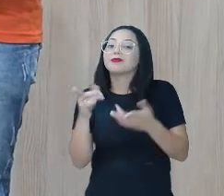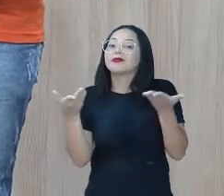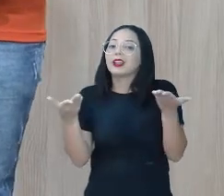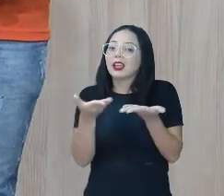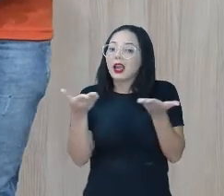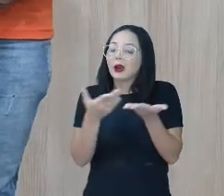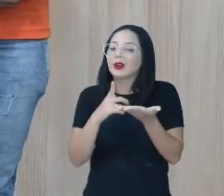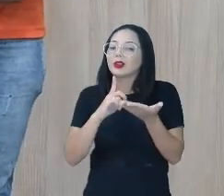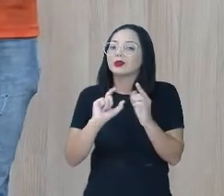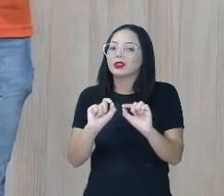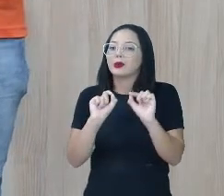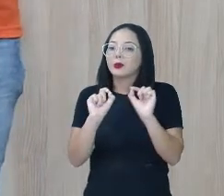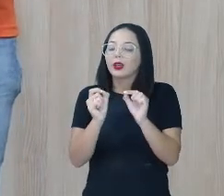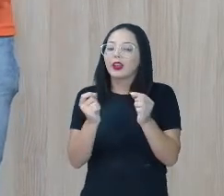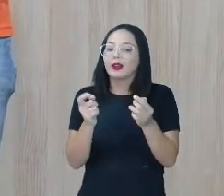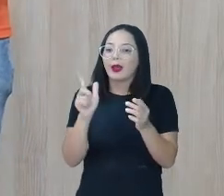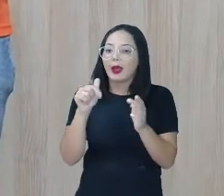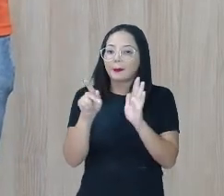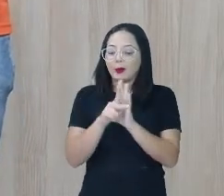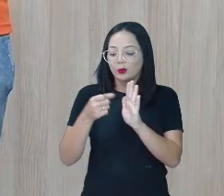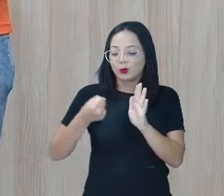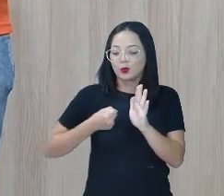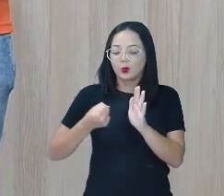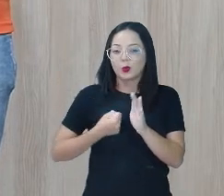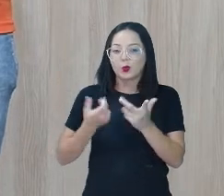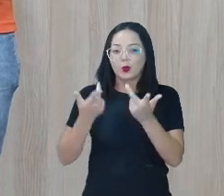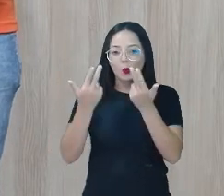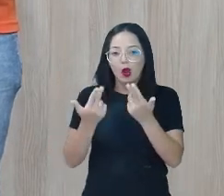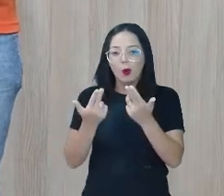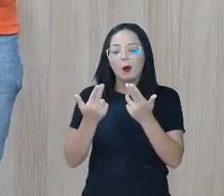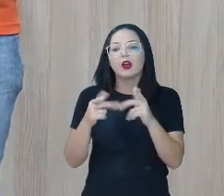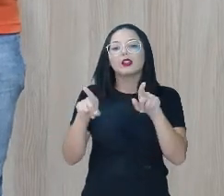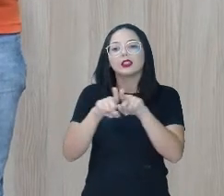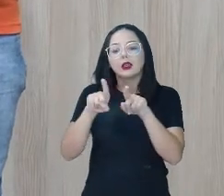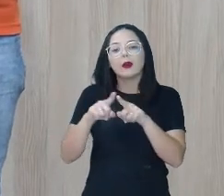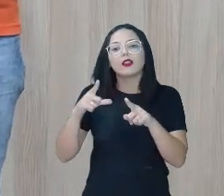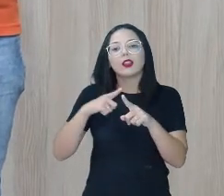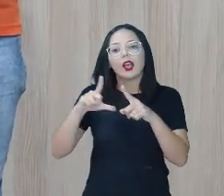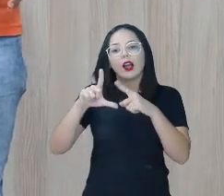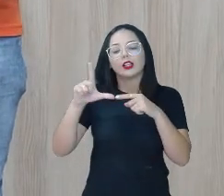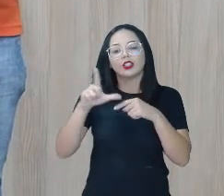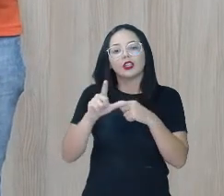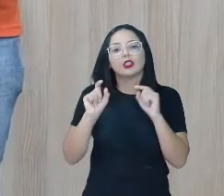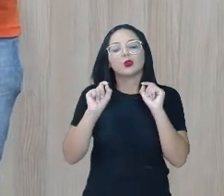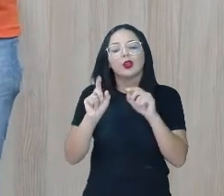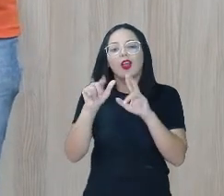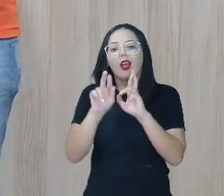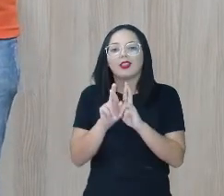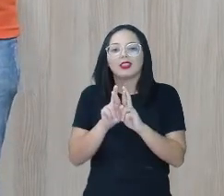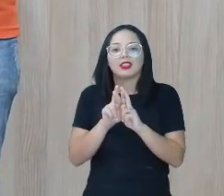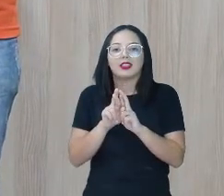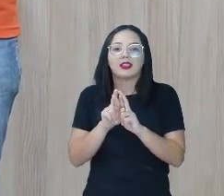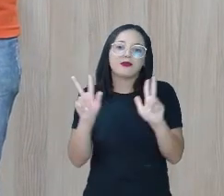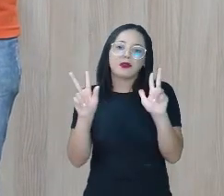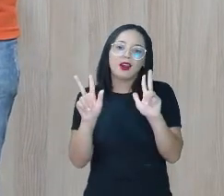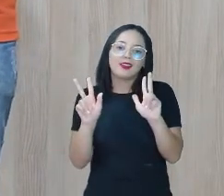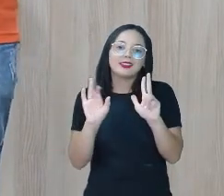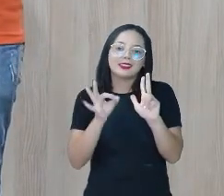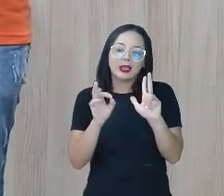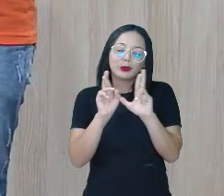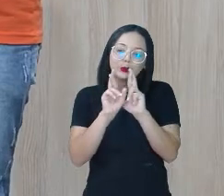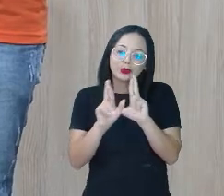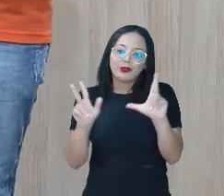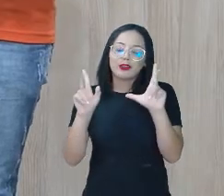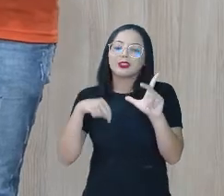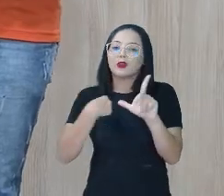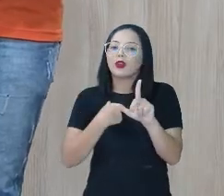quando a gente tem aí, a parte numérica é igual, mas as letrinhas, elas são diferentes, certo? Então, o que é